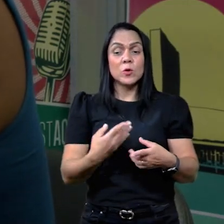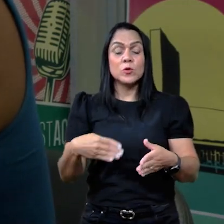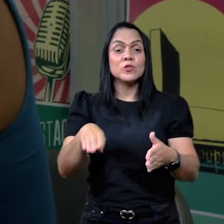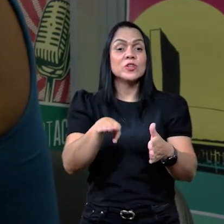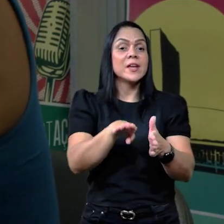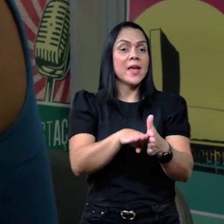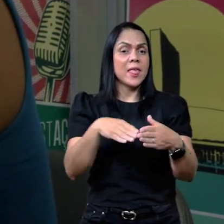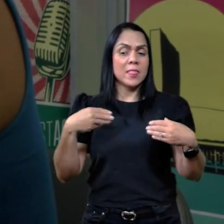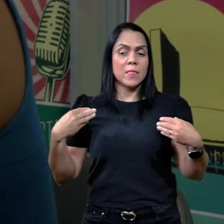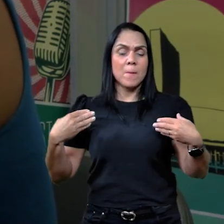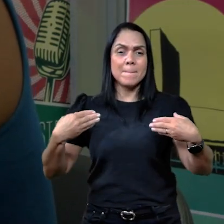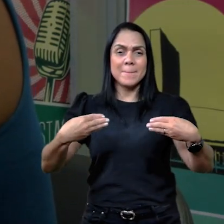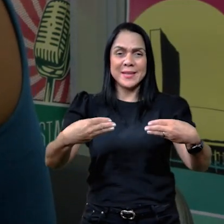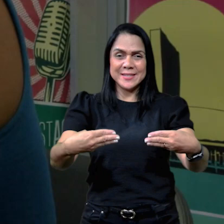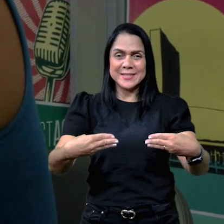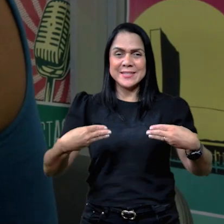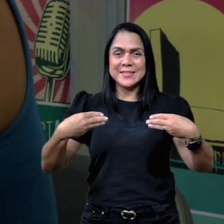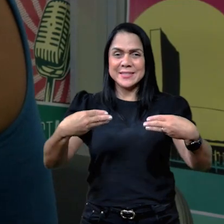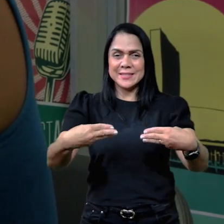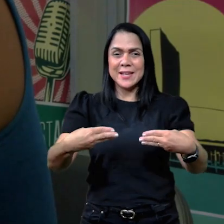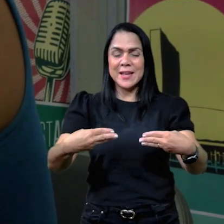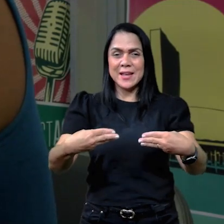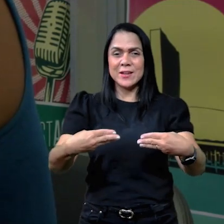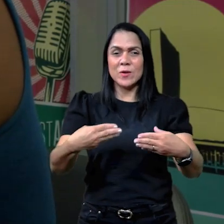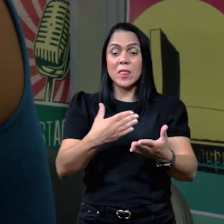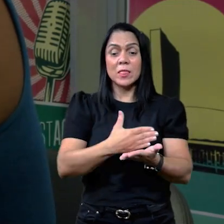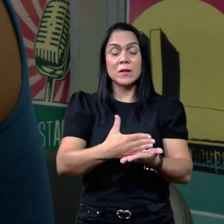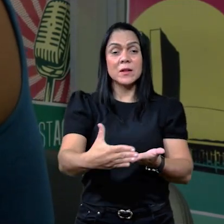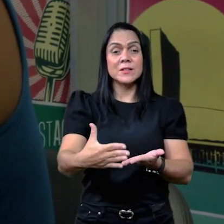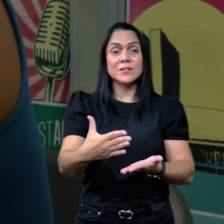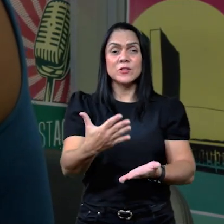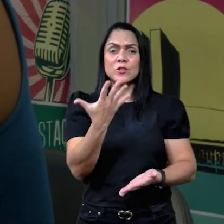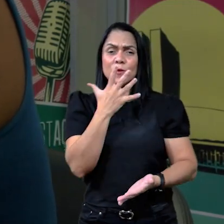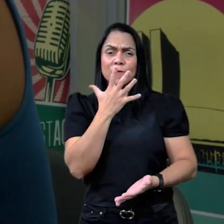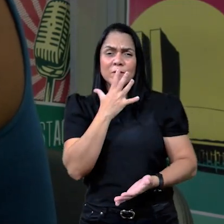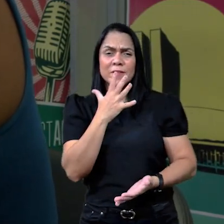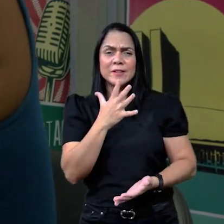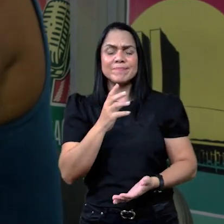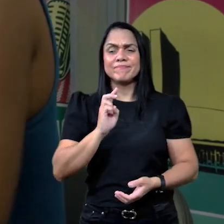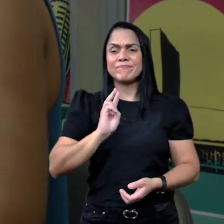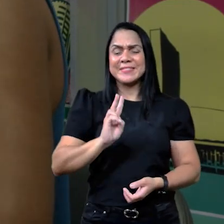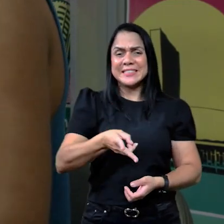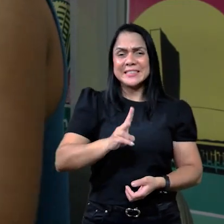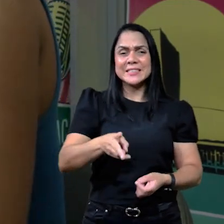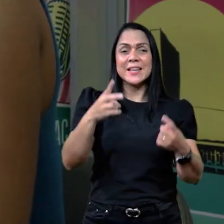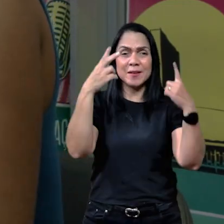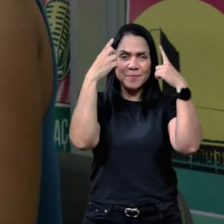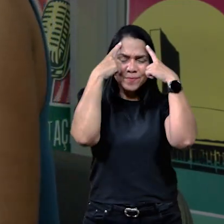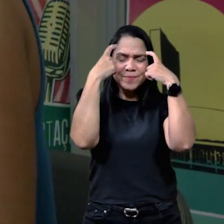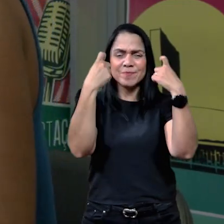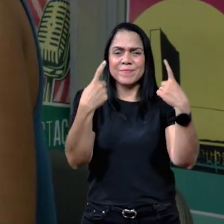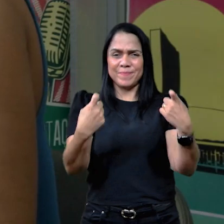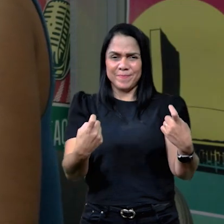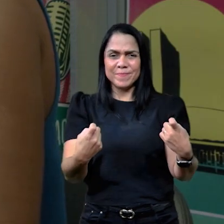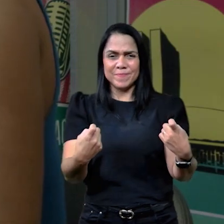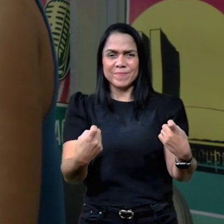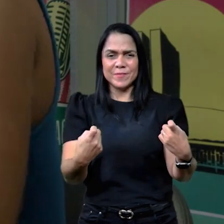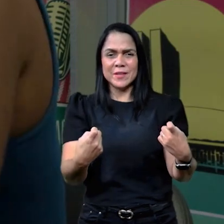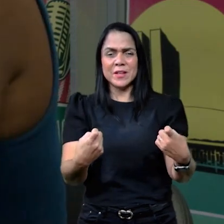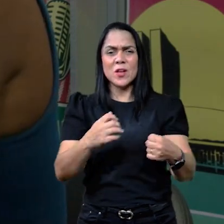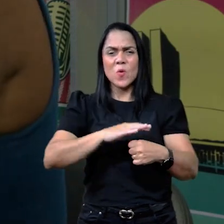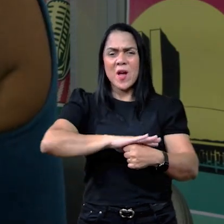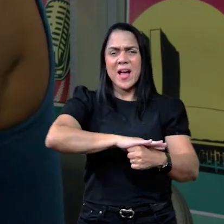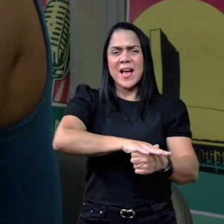Ministério ali, né, no início do mês de fevereiro, sempre é a violência, né? A gente sabe que o racismo religioso, acho